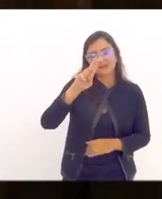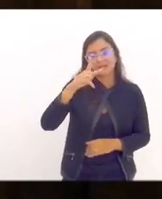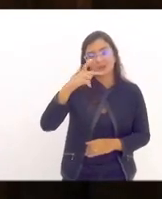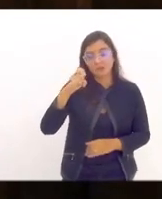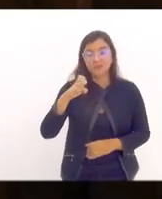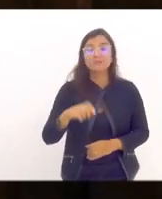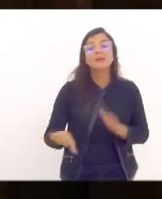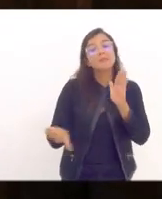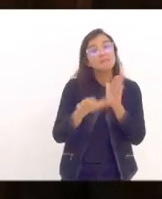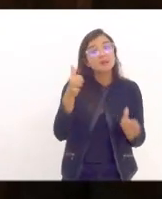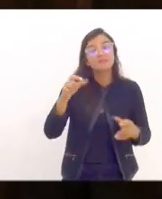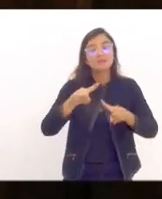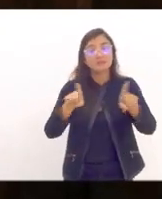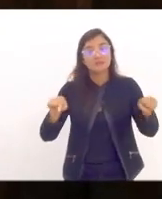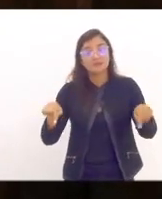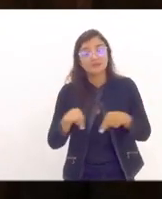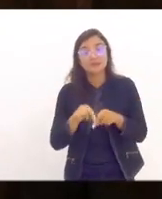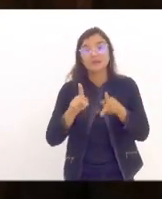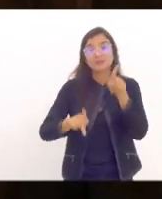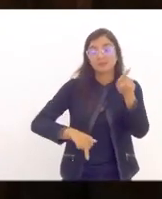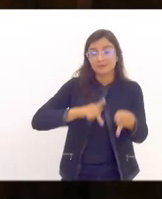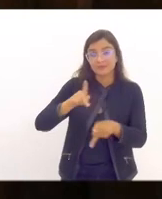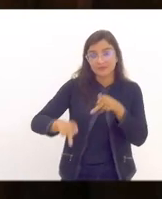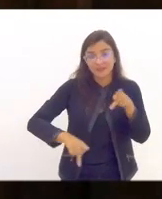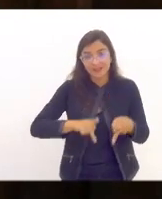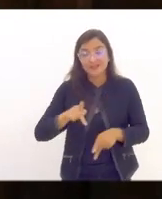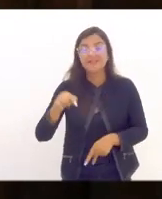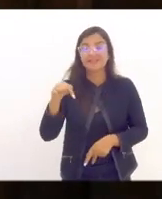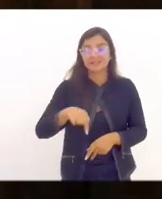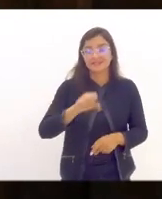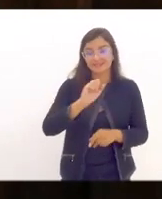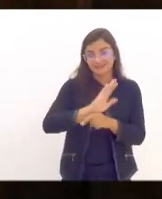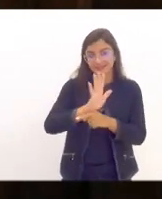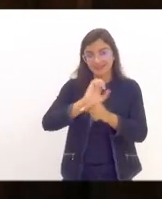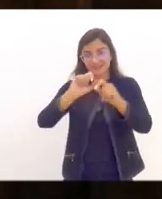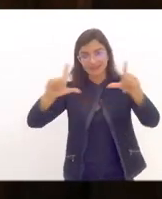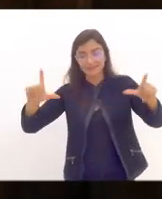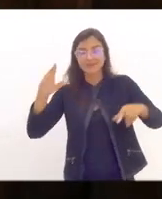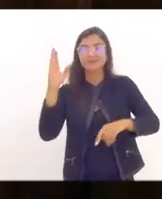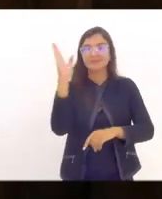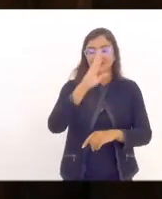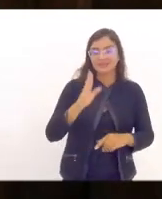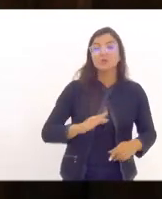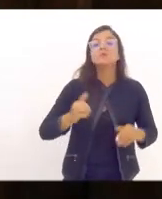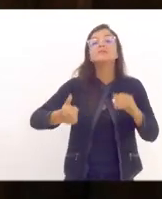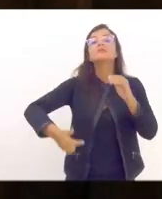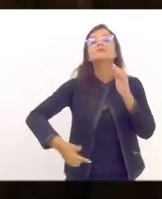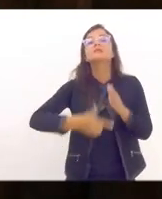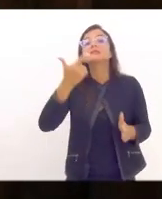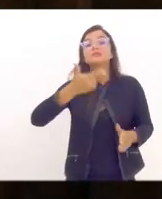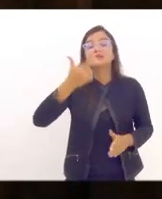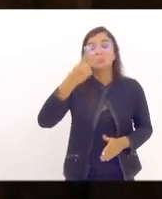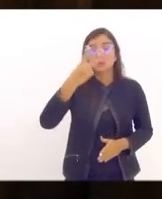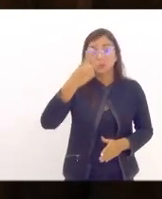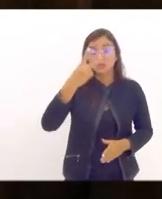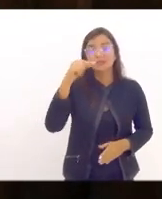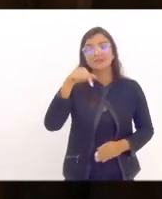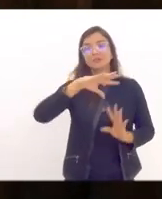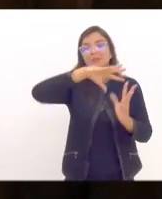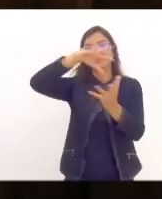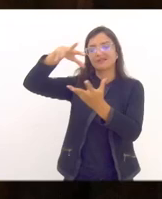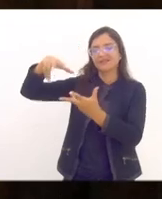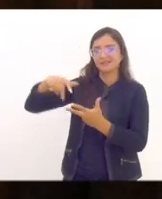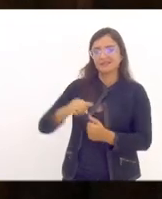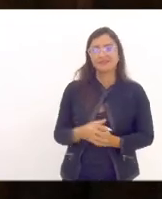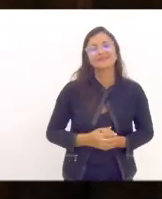Brasil e a segunda digital do planeta a única recebeu o seu carbono livre da América Latina